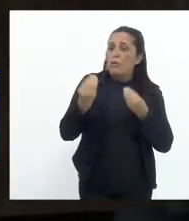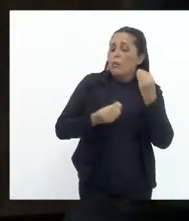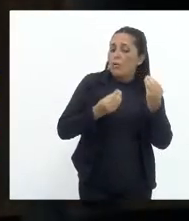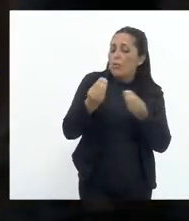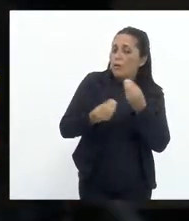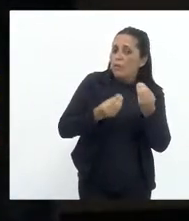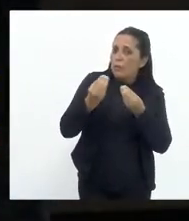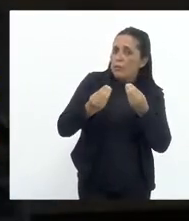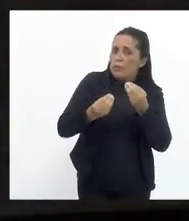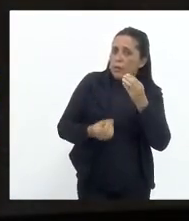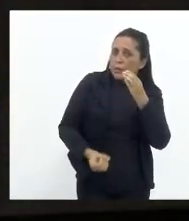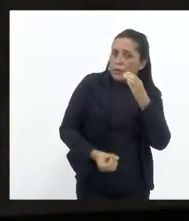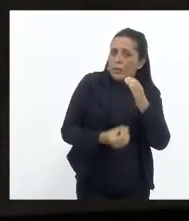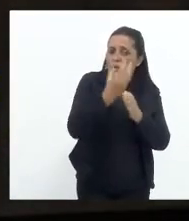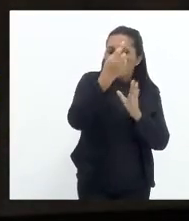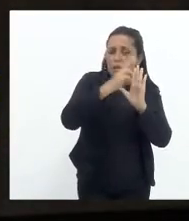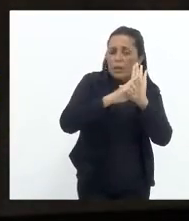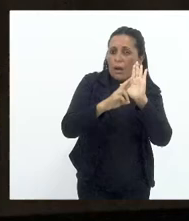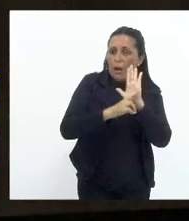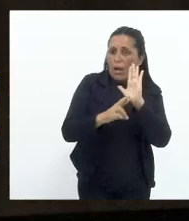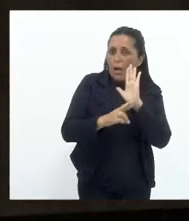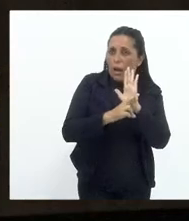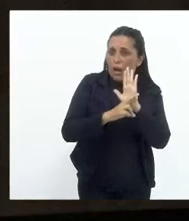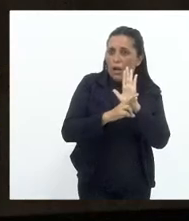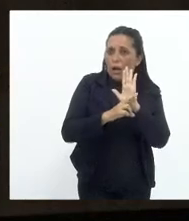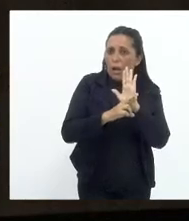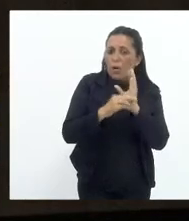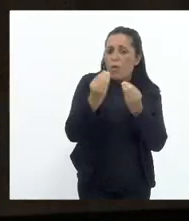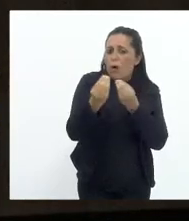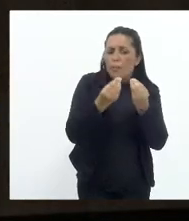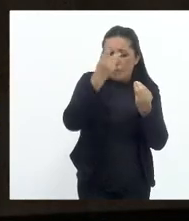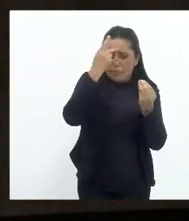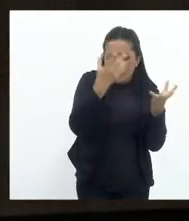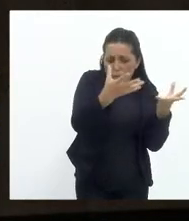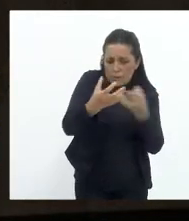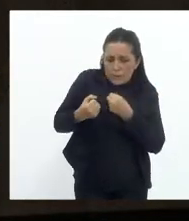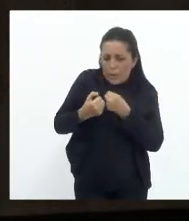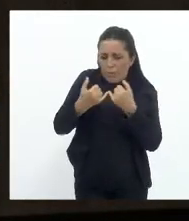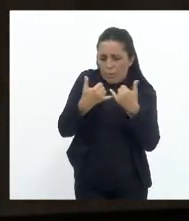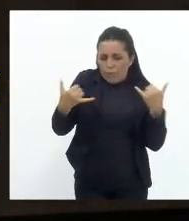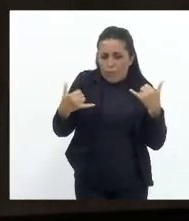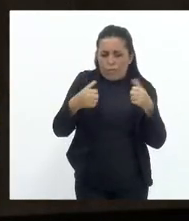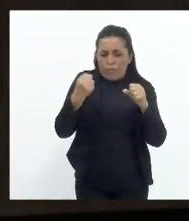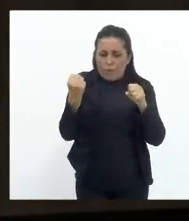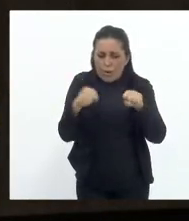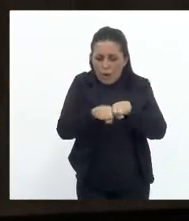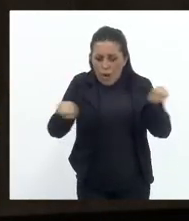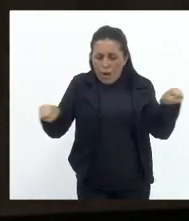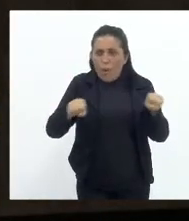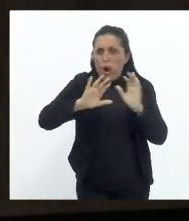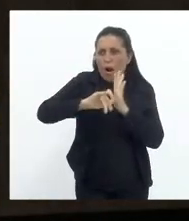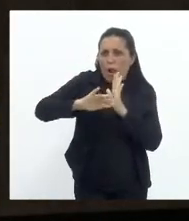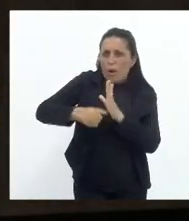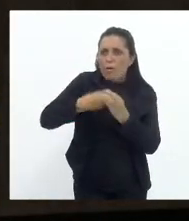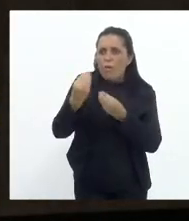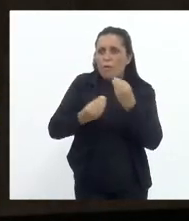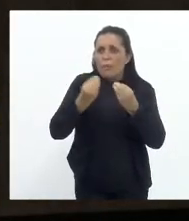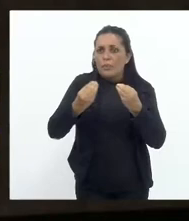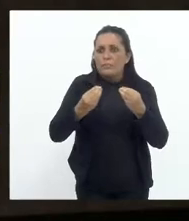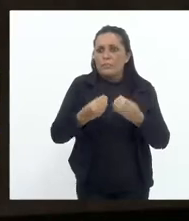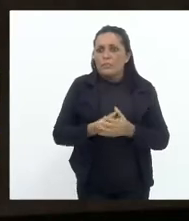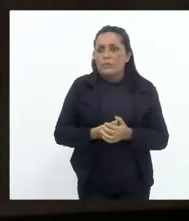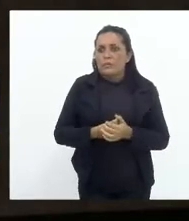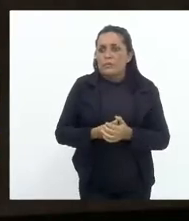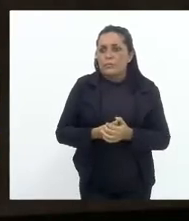E cria algumas regras para os casos de receptação justamente desse tipo de produto ontem ah foi